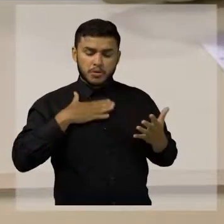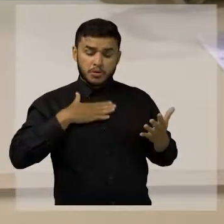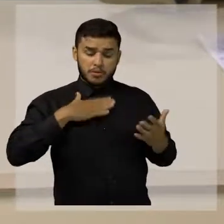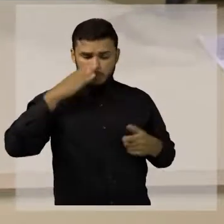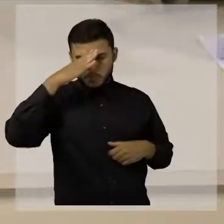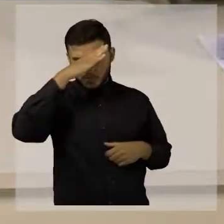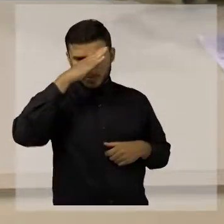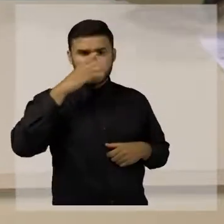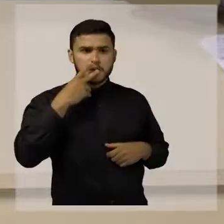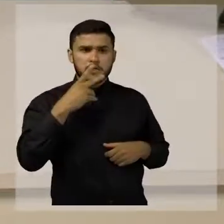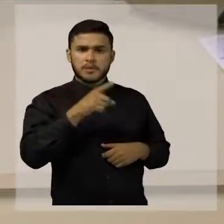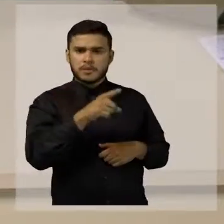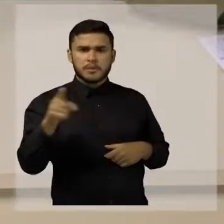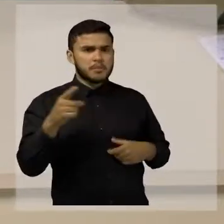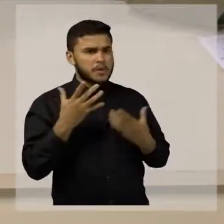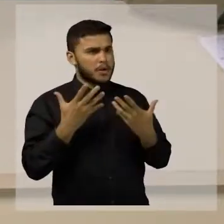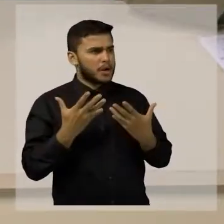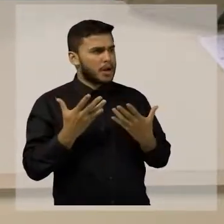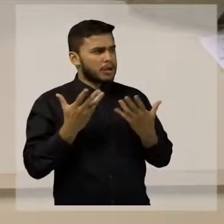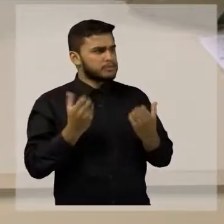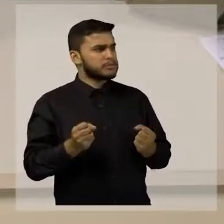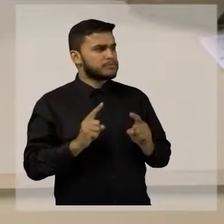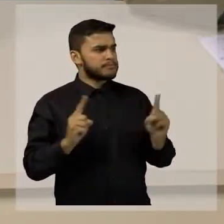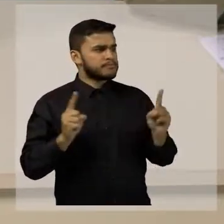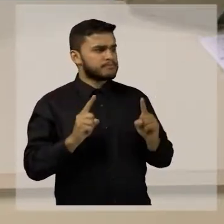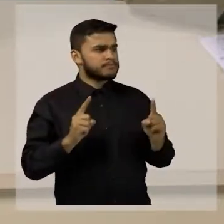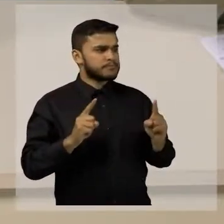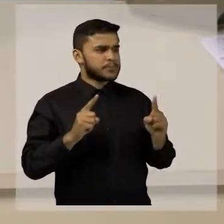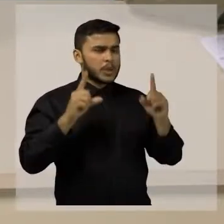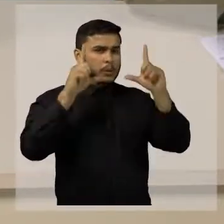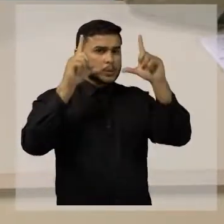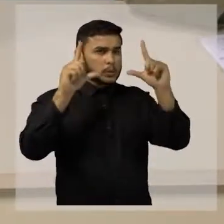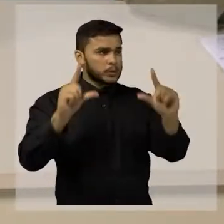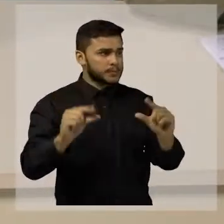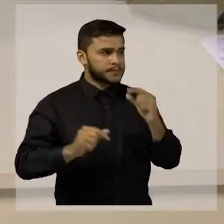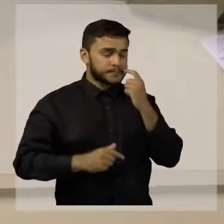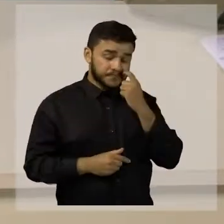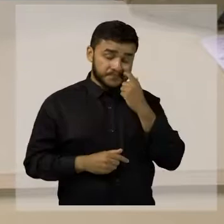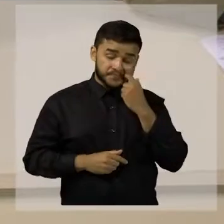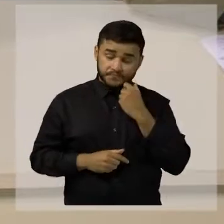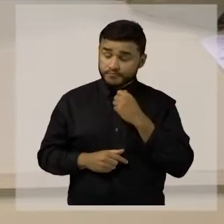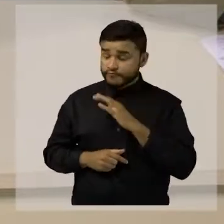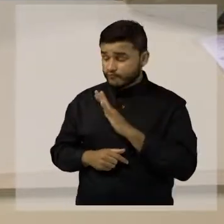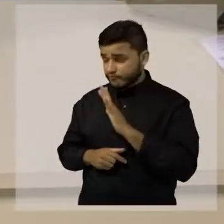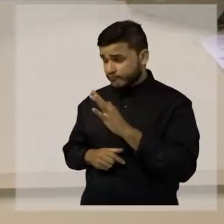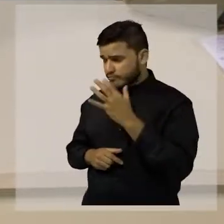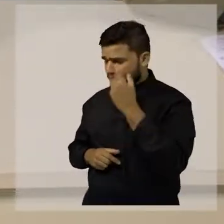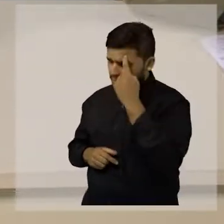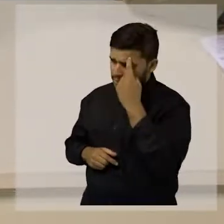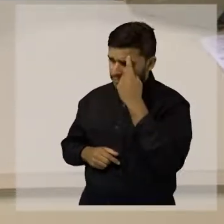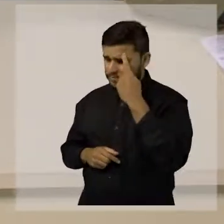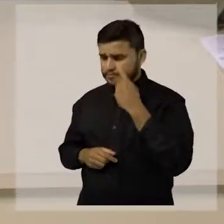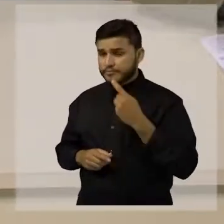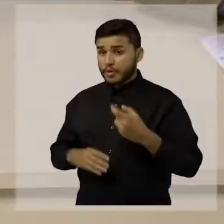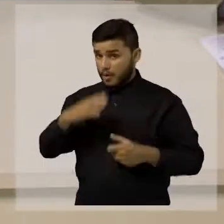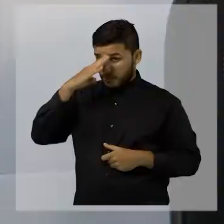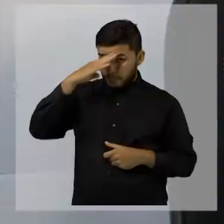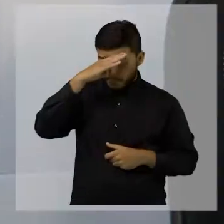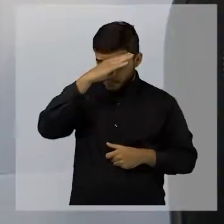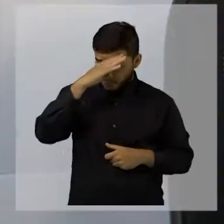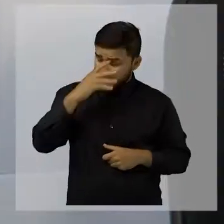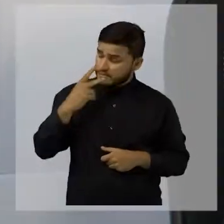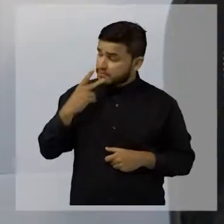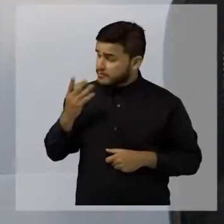uma queda na aceitação. Mas ele é um outside, né? Em que sentido? O presidente Jair